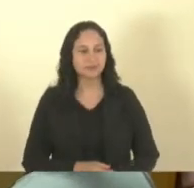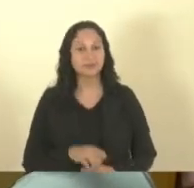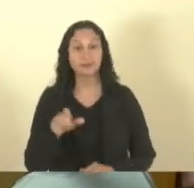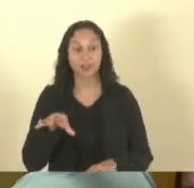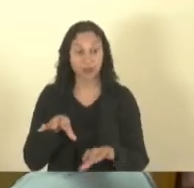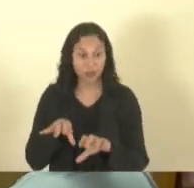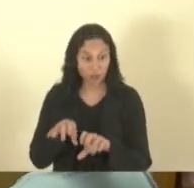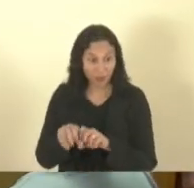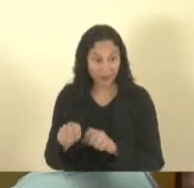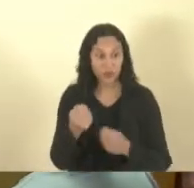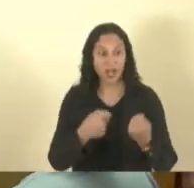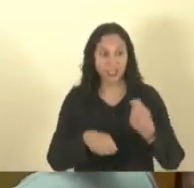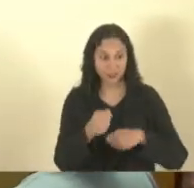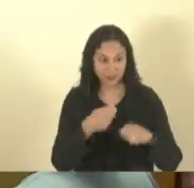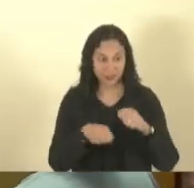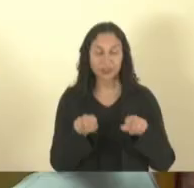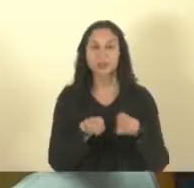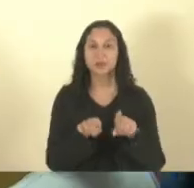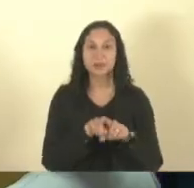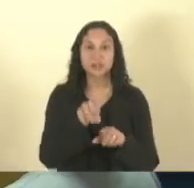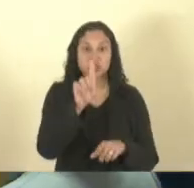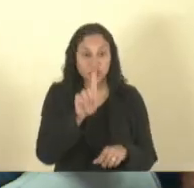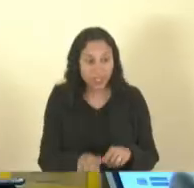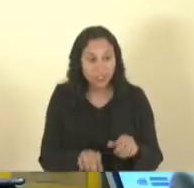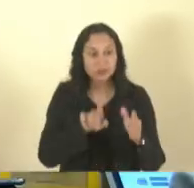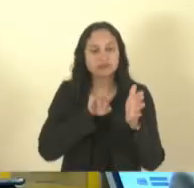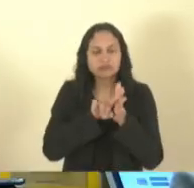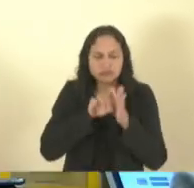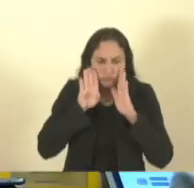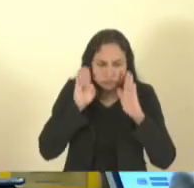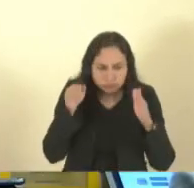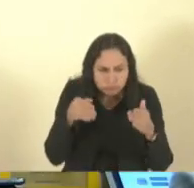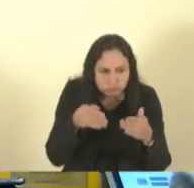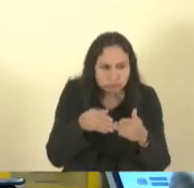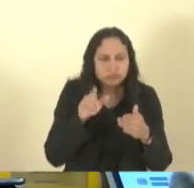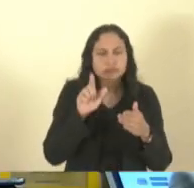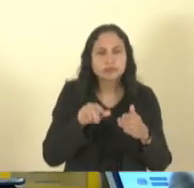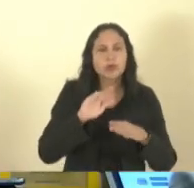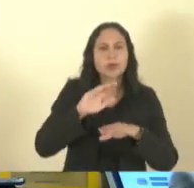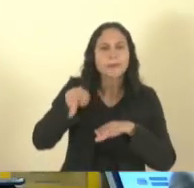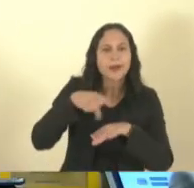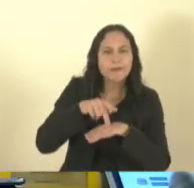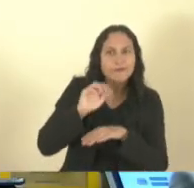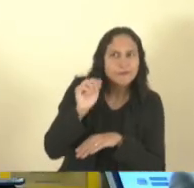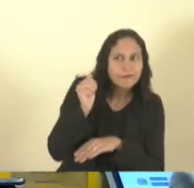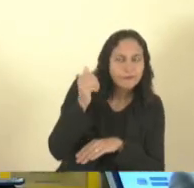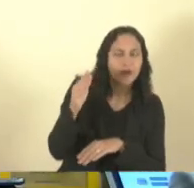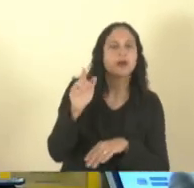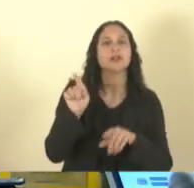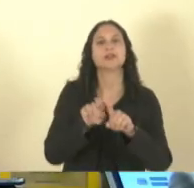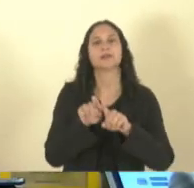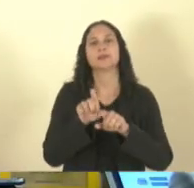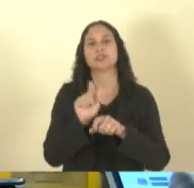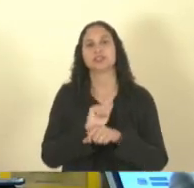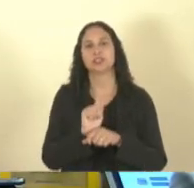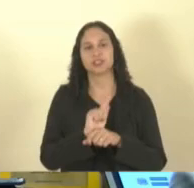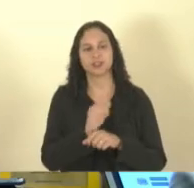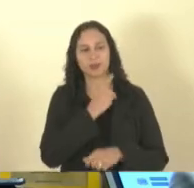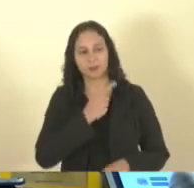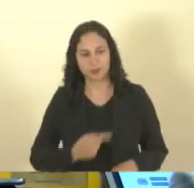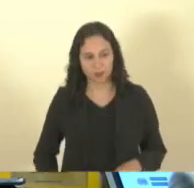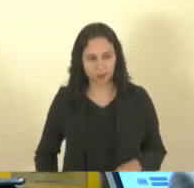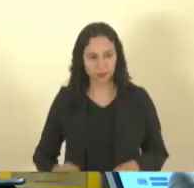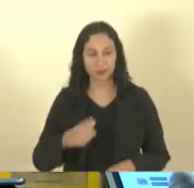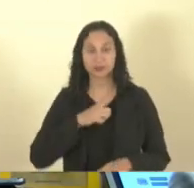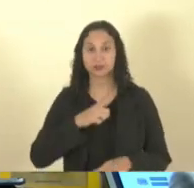Formado em Administração e Direito com especializações em Comércio Internacional e Gestão Pública. Atuou em